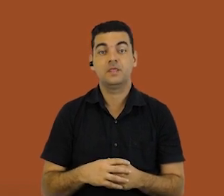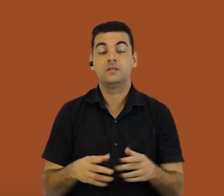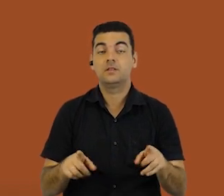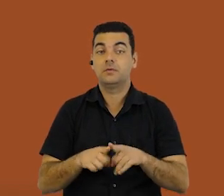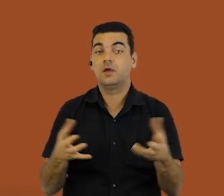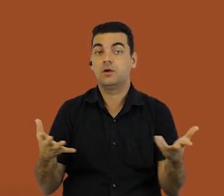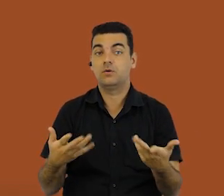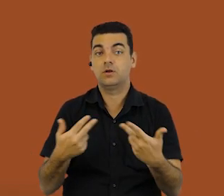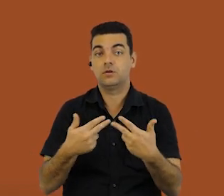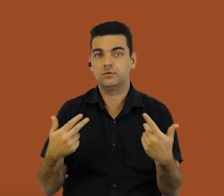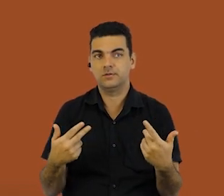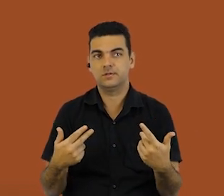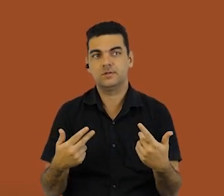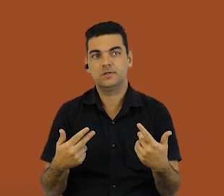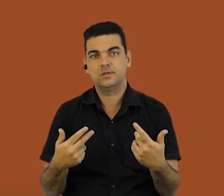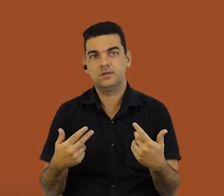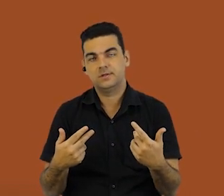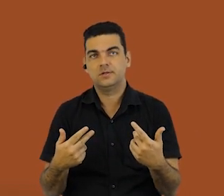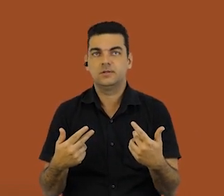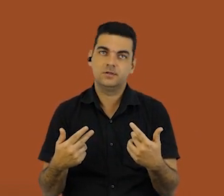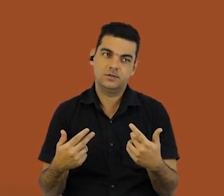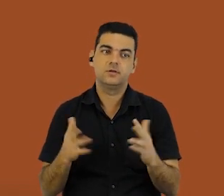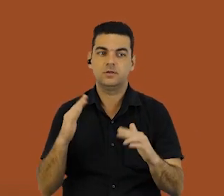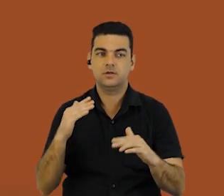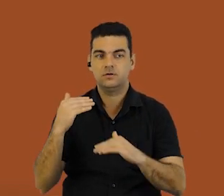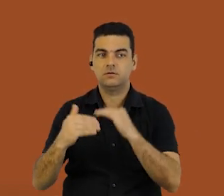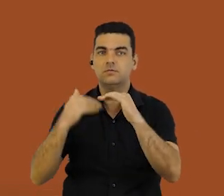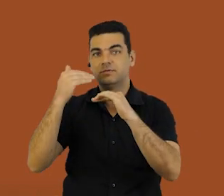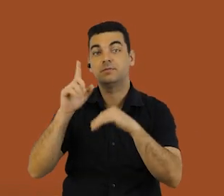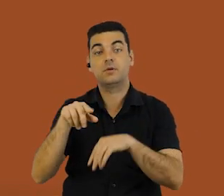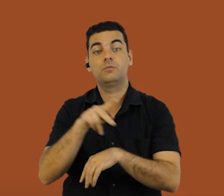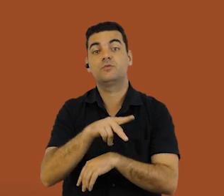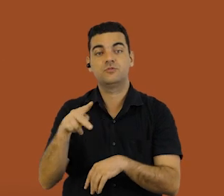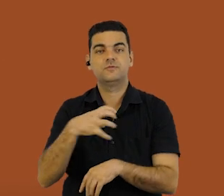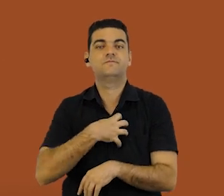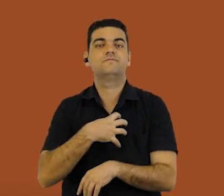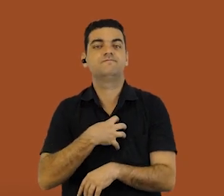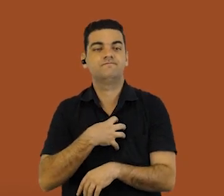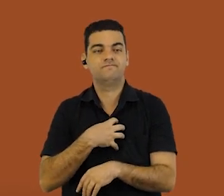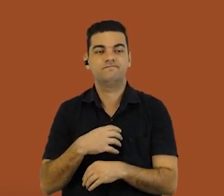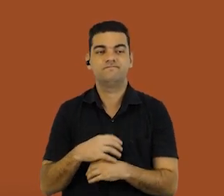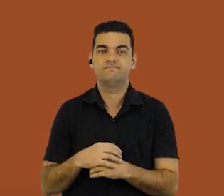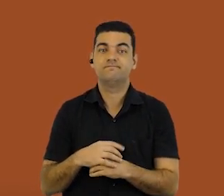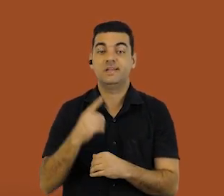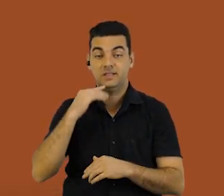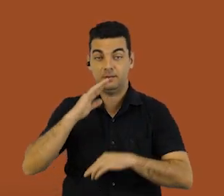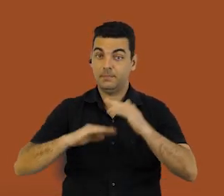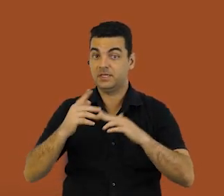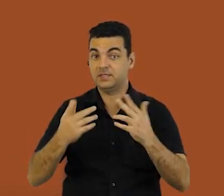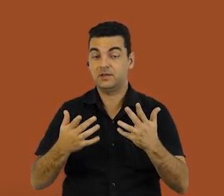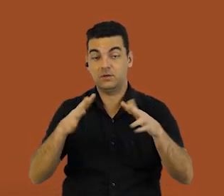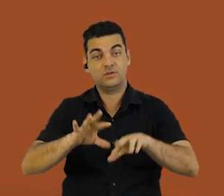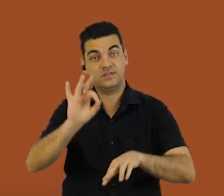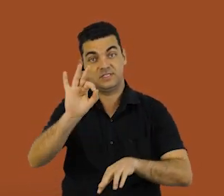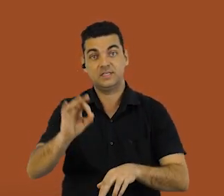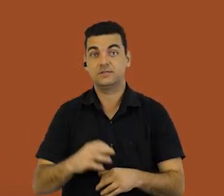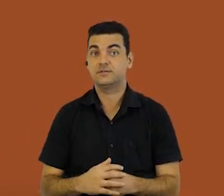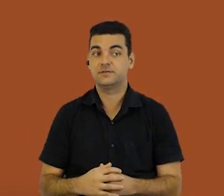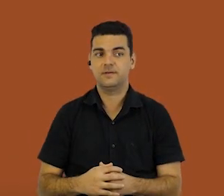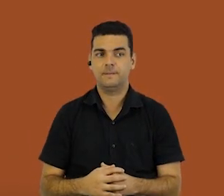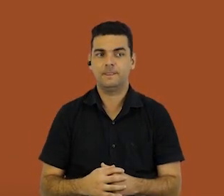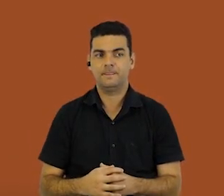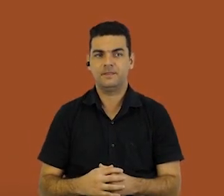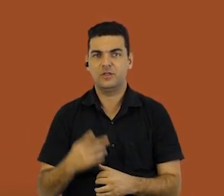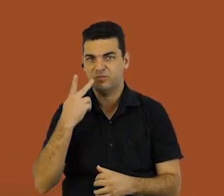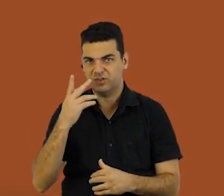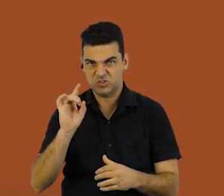de coisas já avançaram para que o professor possa adotar práticas inclusivas, né? E aí eu não estou